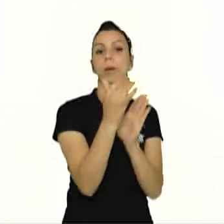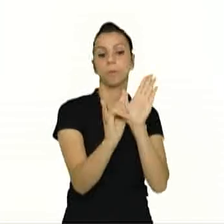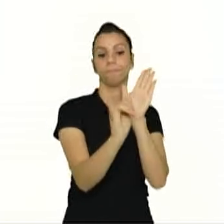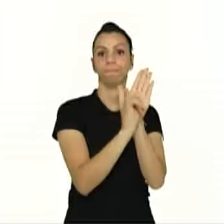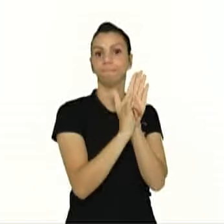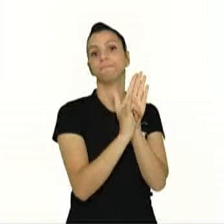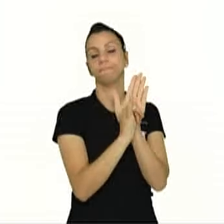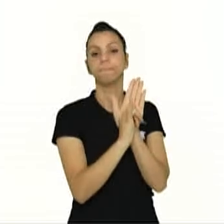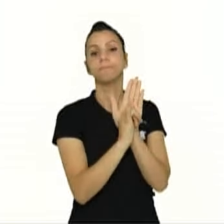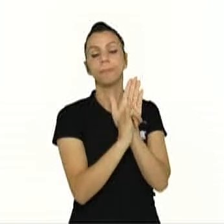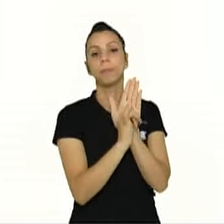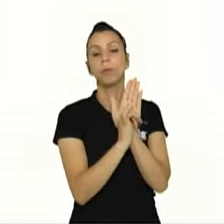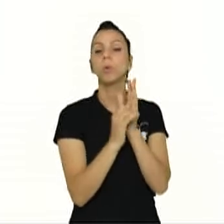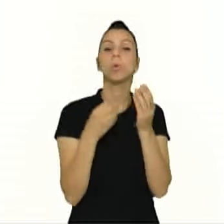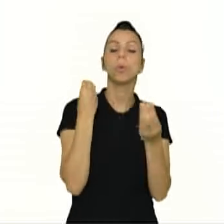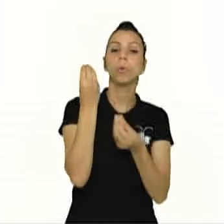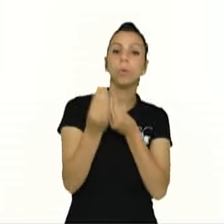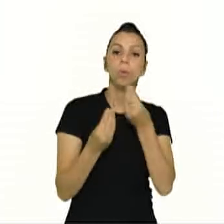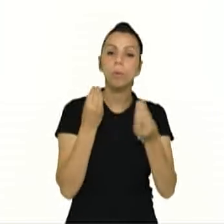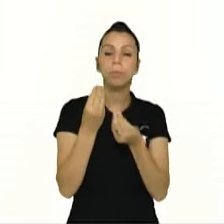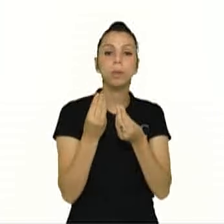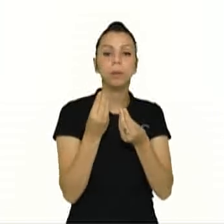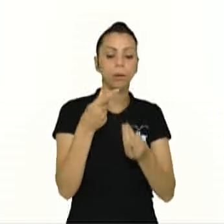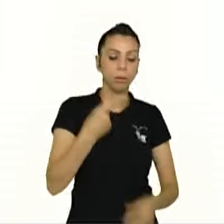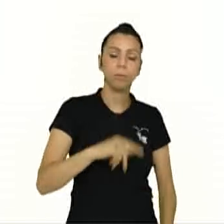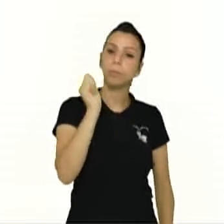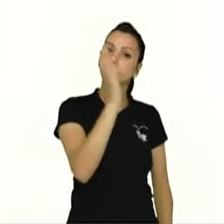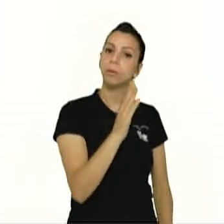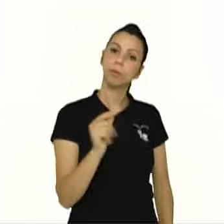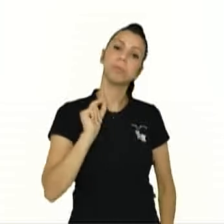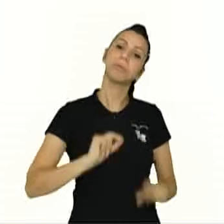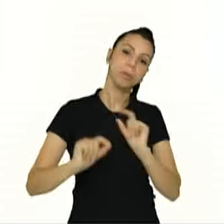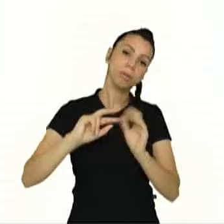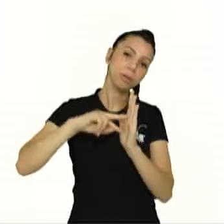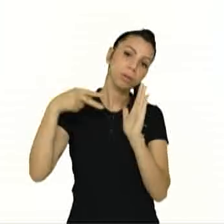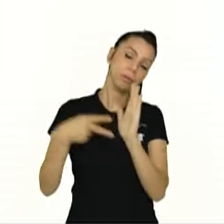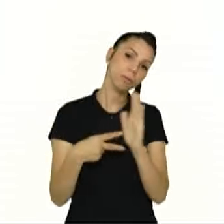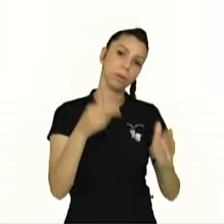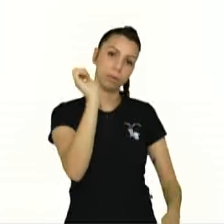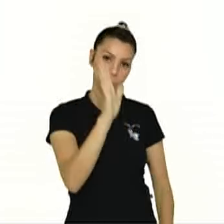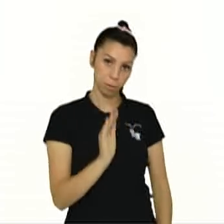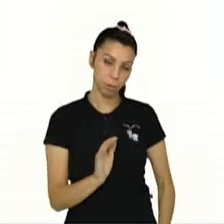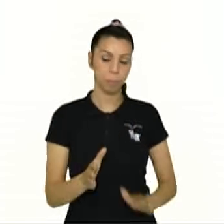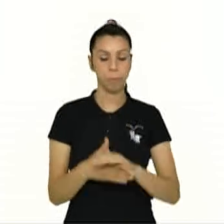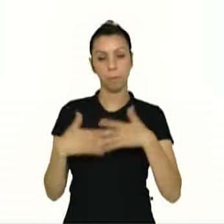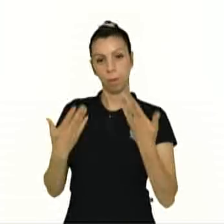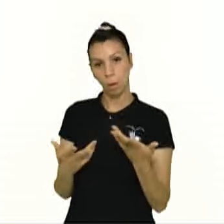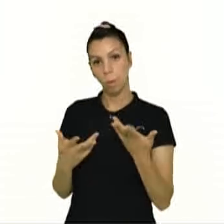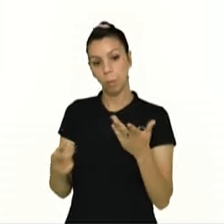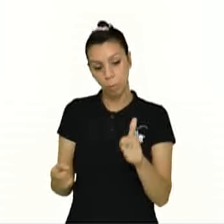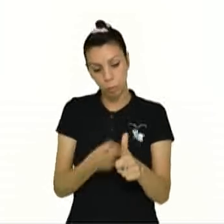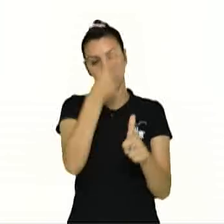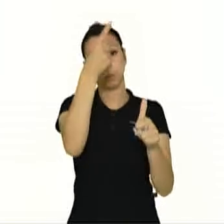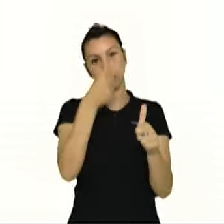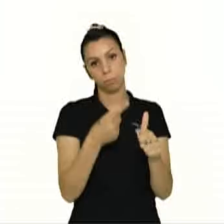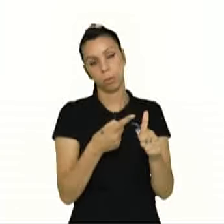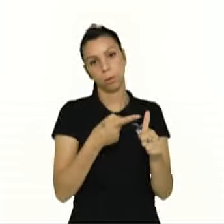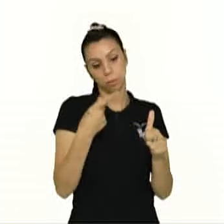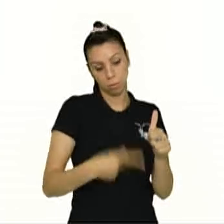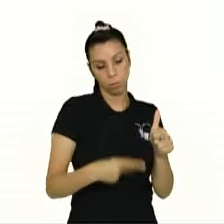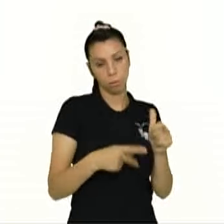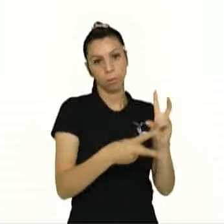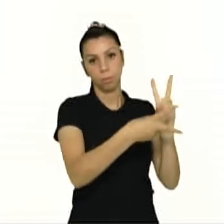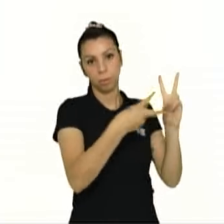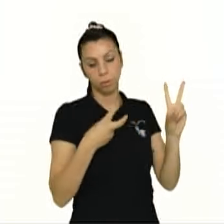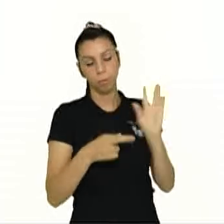ou seja, de definir, entre aspas, o que era ser brasileiro. E para isso, os primeiros habitantes, povos originários, foram retratados.